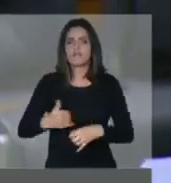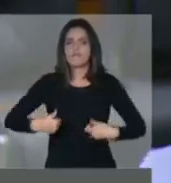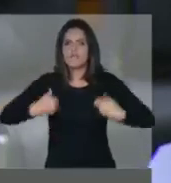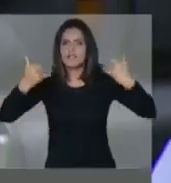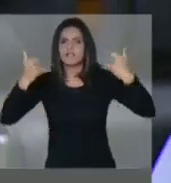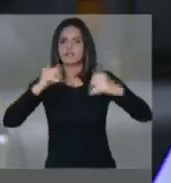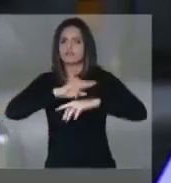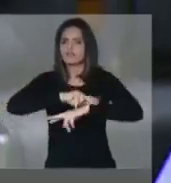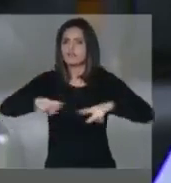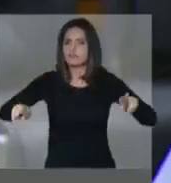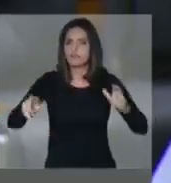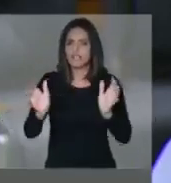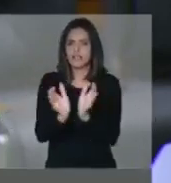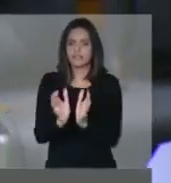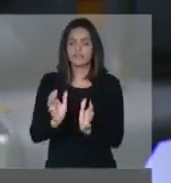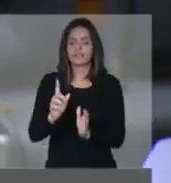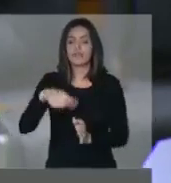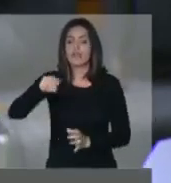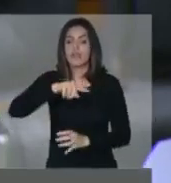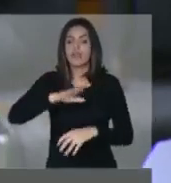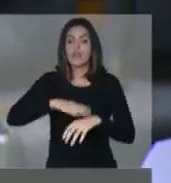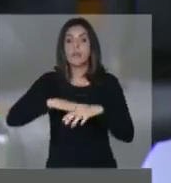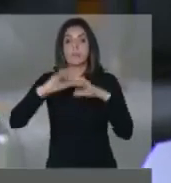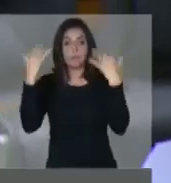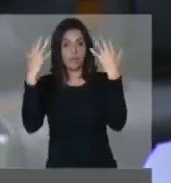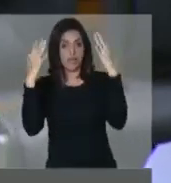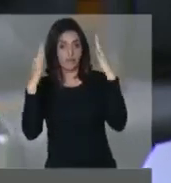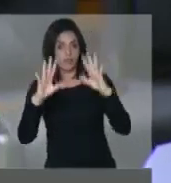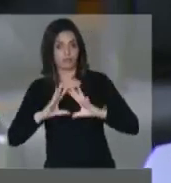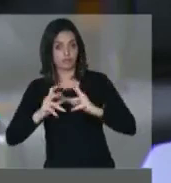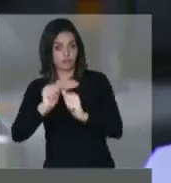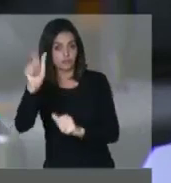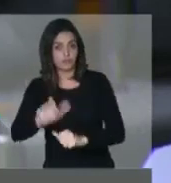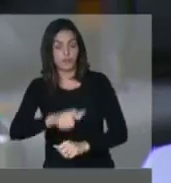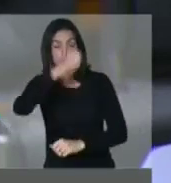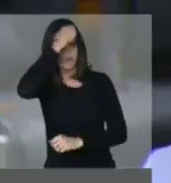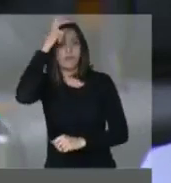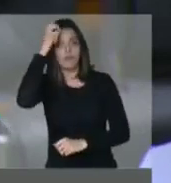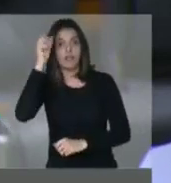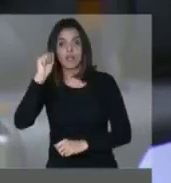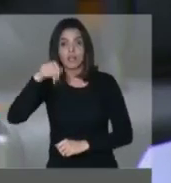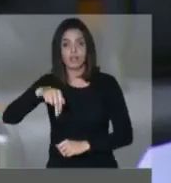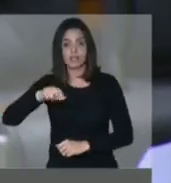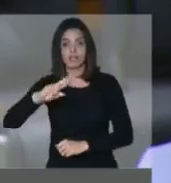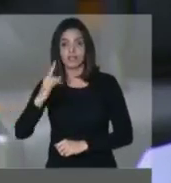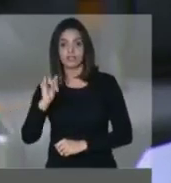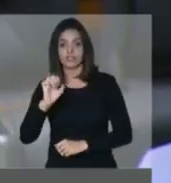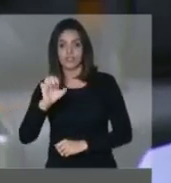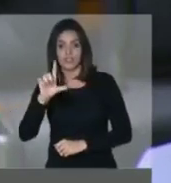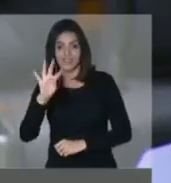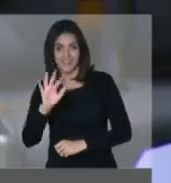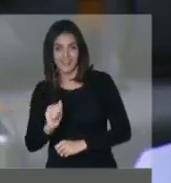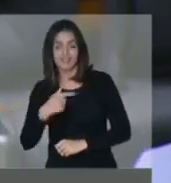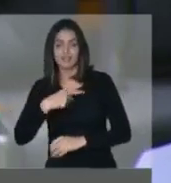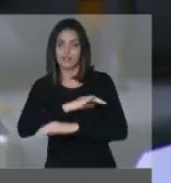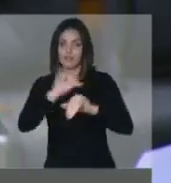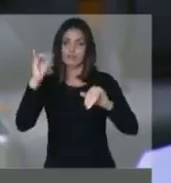festejos de Zé Dantas. E aqui eu quero parabenizar mais uma vez o prefeito Anchieta Patriota e peço o registro na Voz do Brasil.